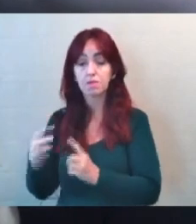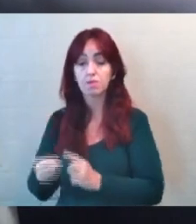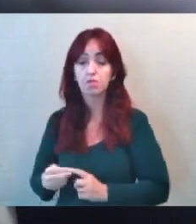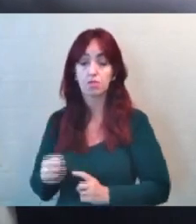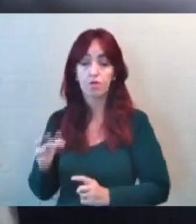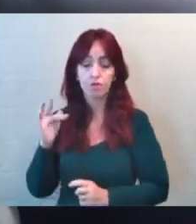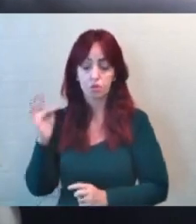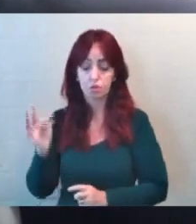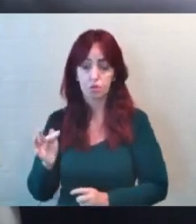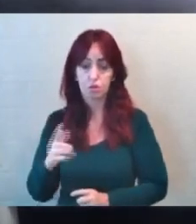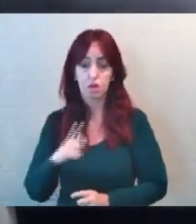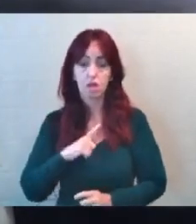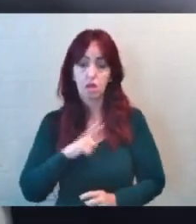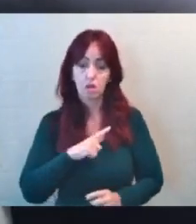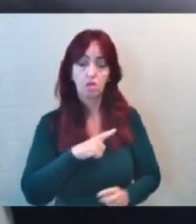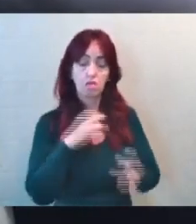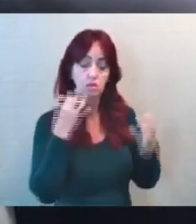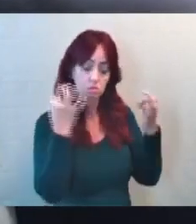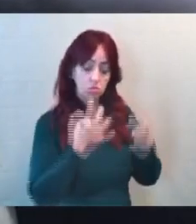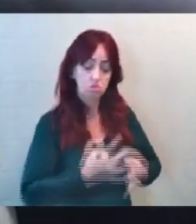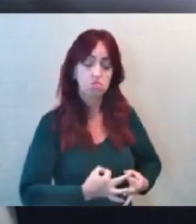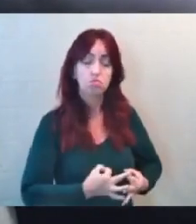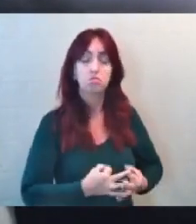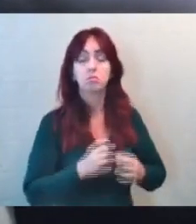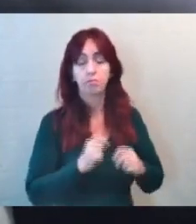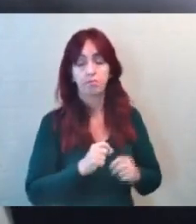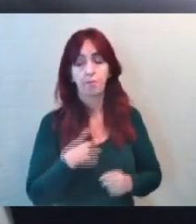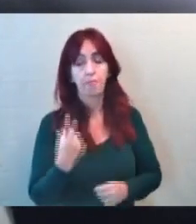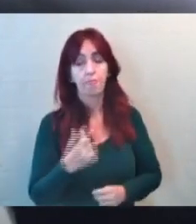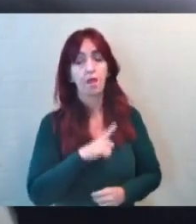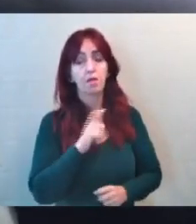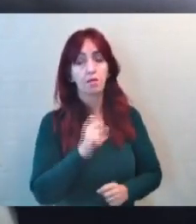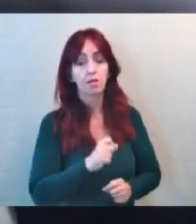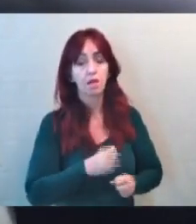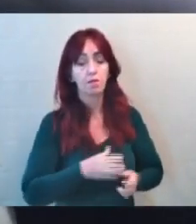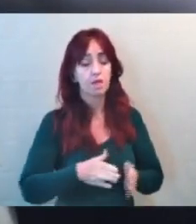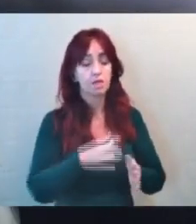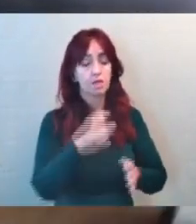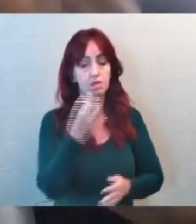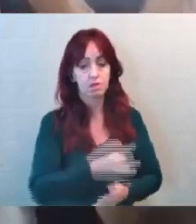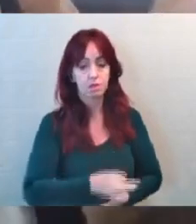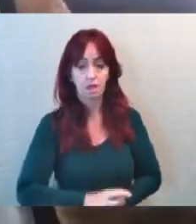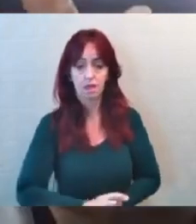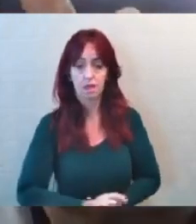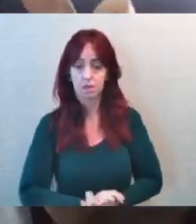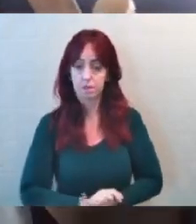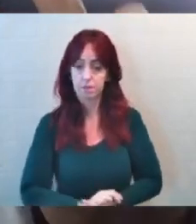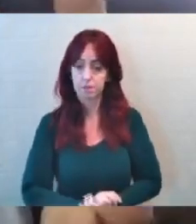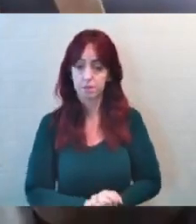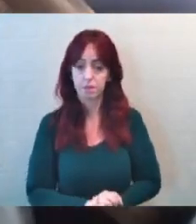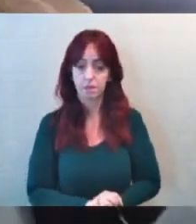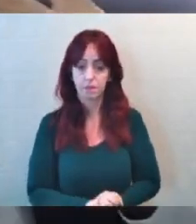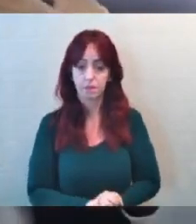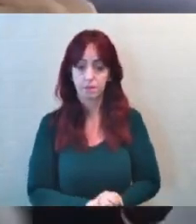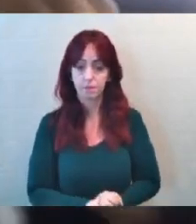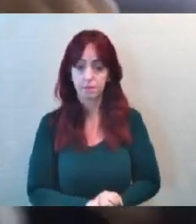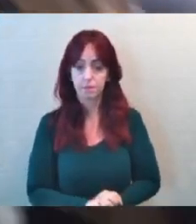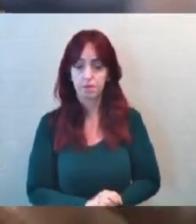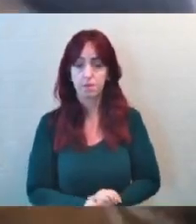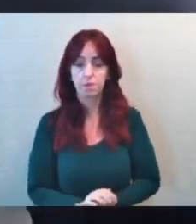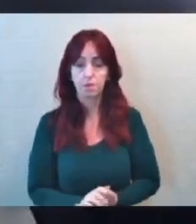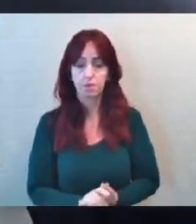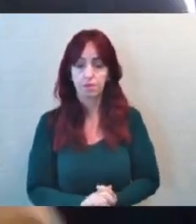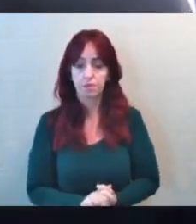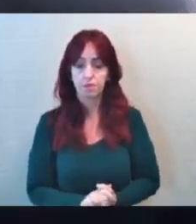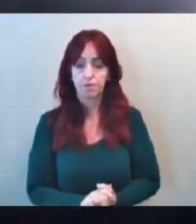ponto? André, sua voz novamente muita falhou. Muita convicção que nós estamos na direção certa para melhorar. Não, só me